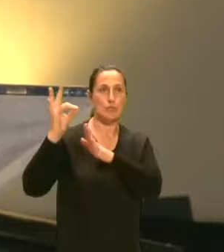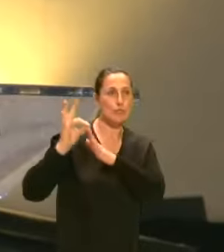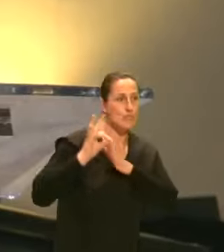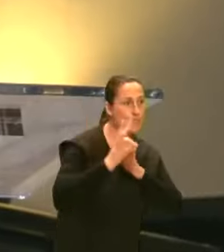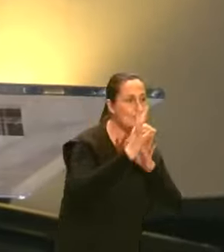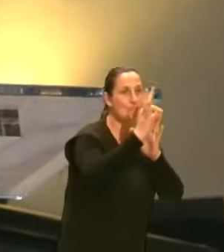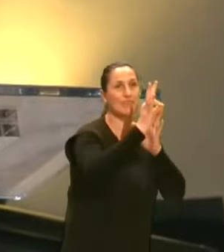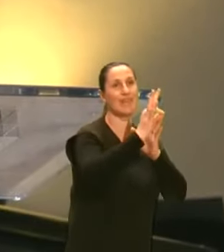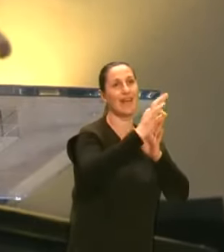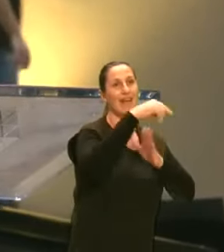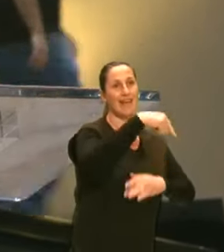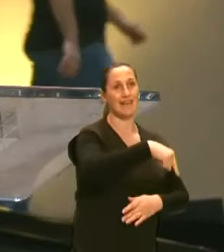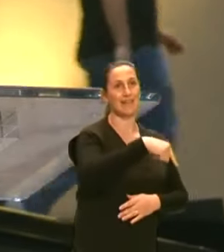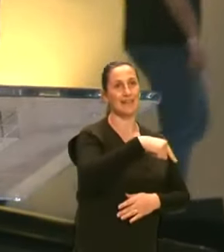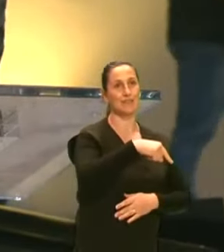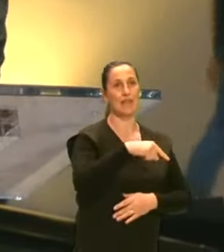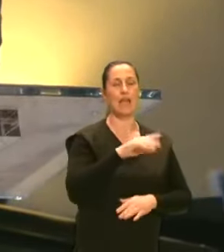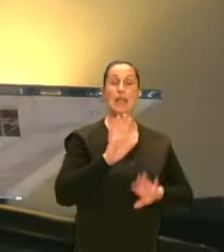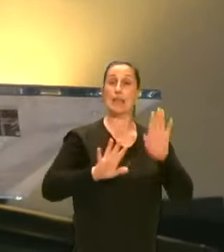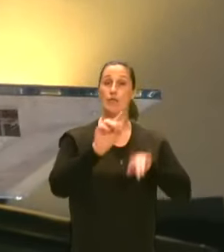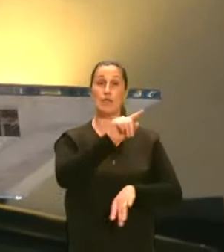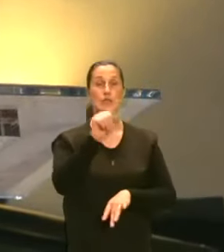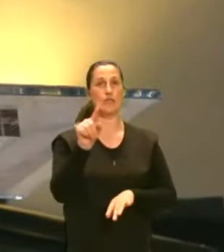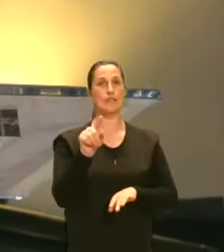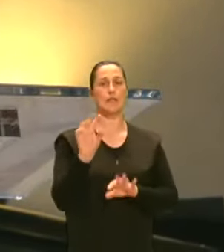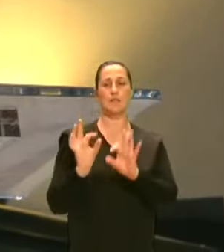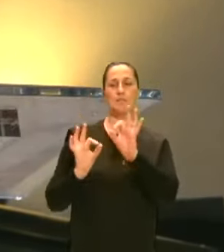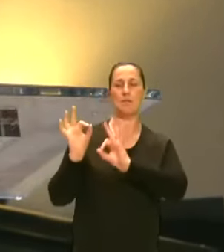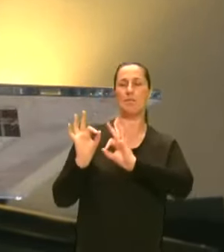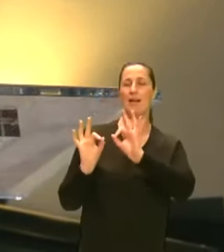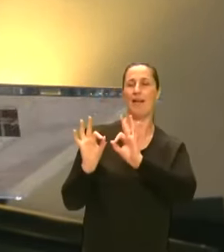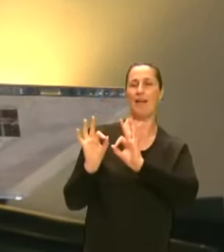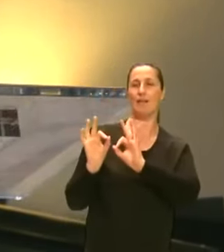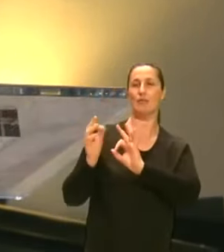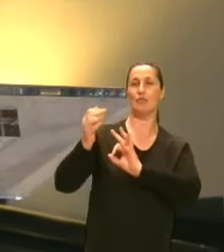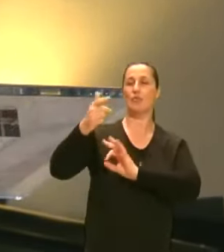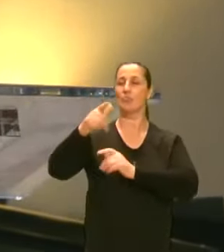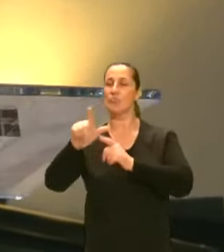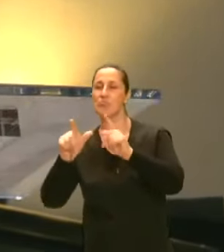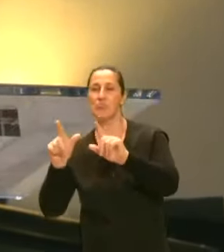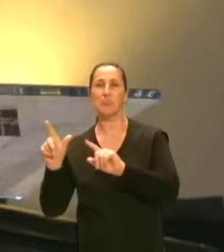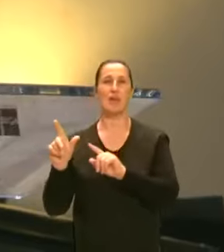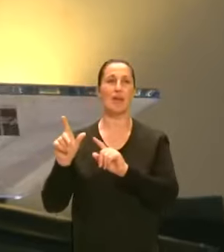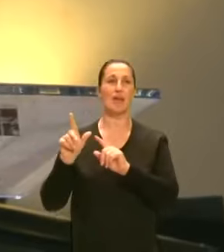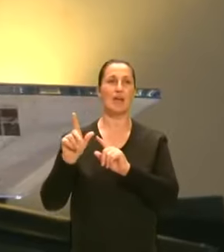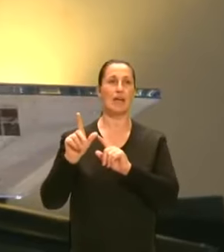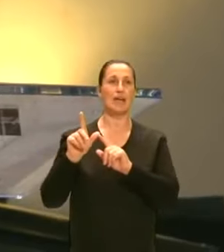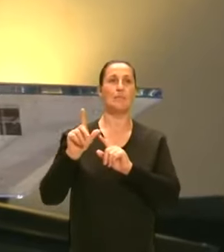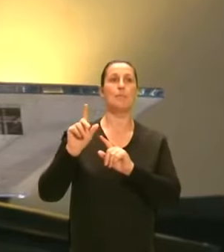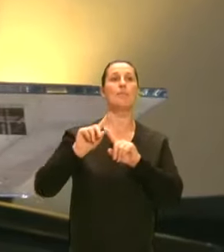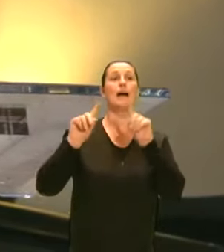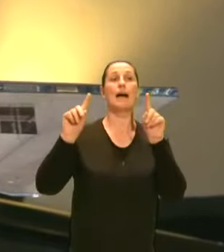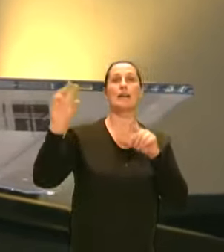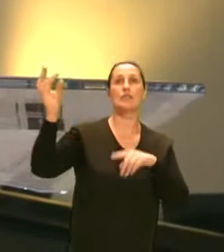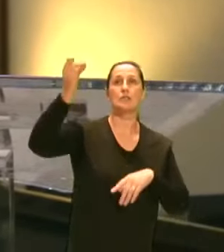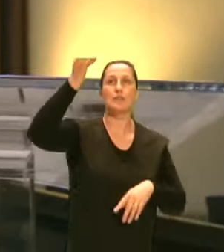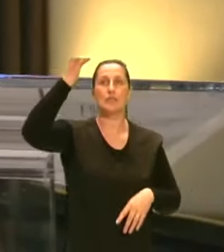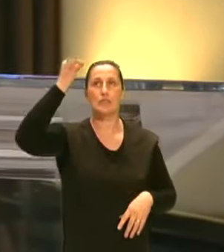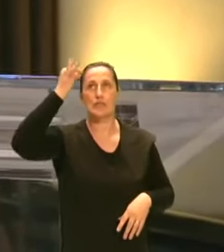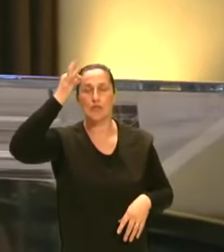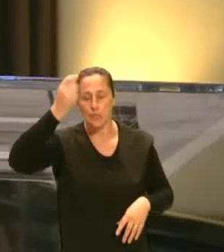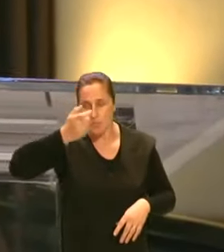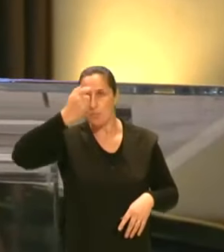tinha programado outras coisas, mas o Espírito Santo de Deus trouxe você nesse lugar. Deus te fez conectar, você estava passando na